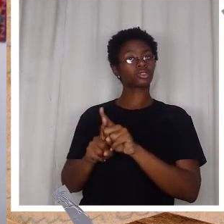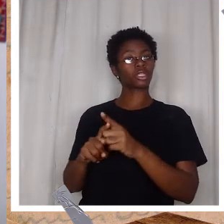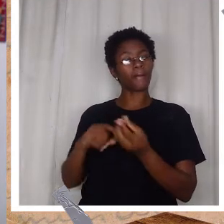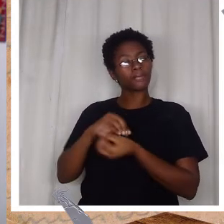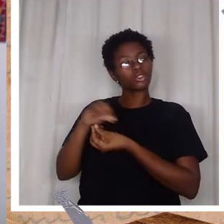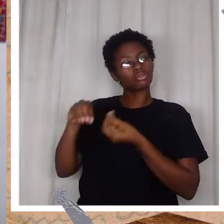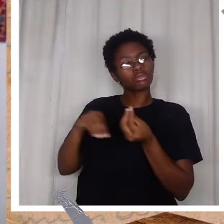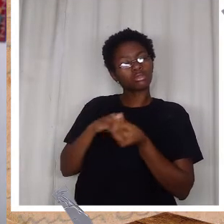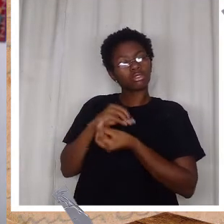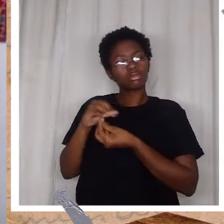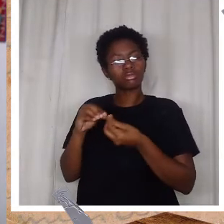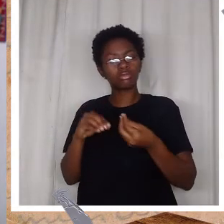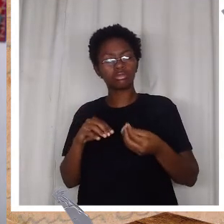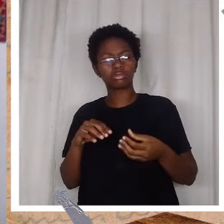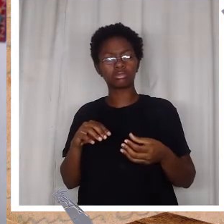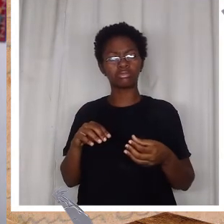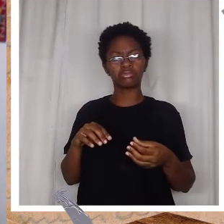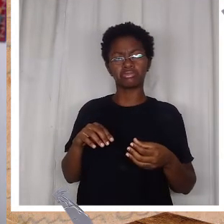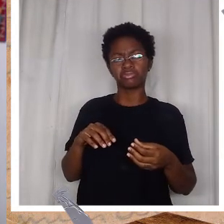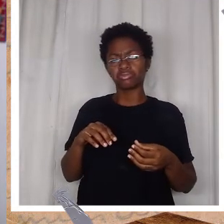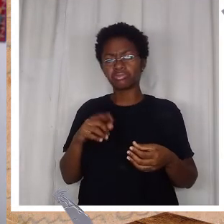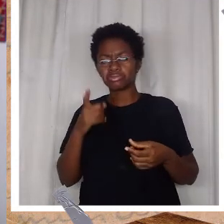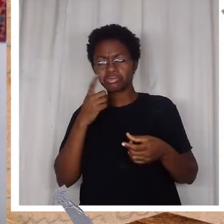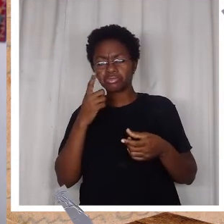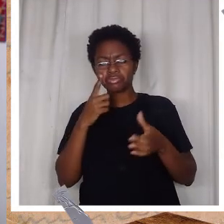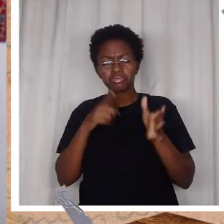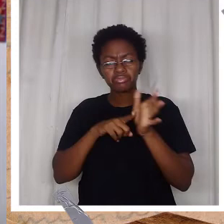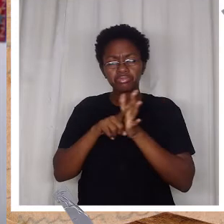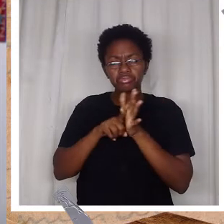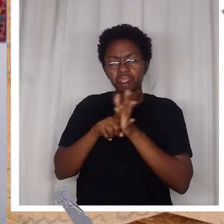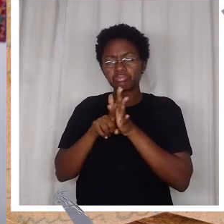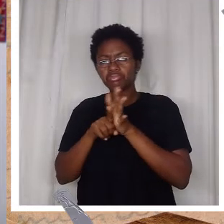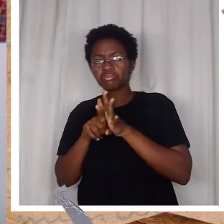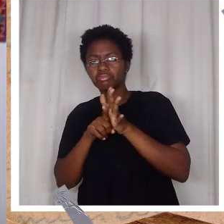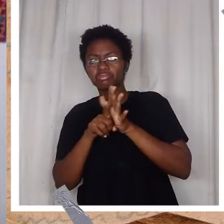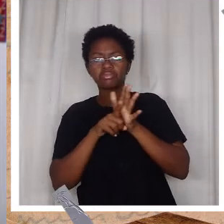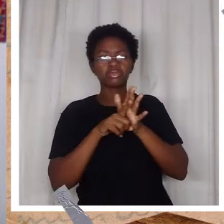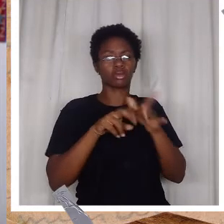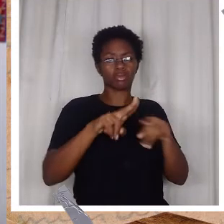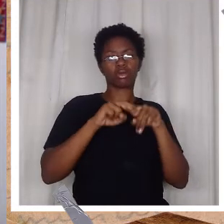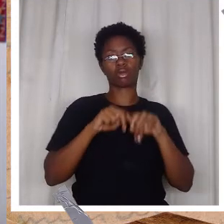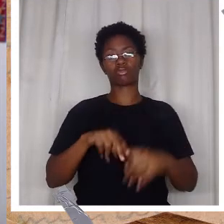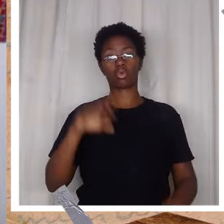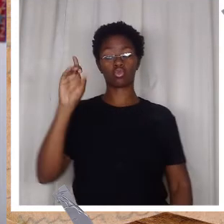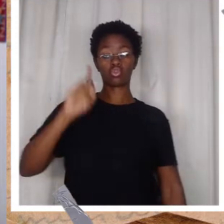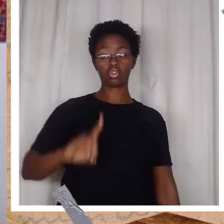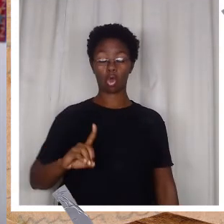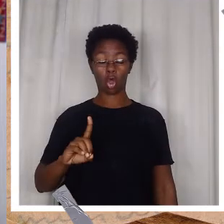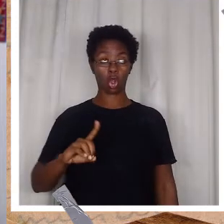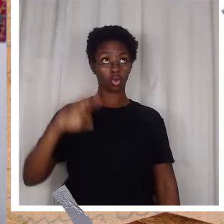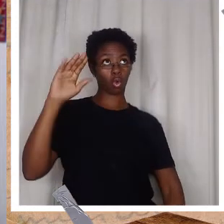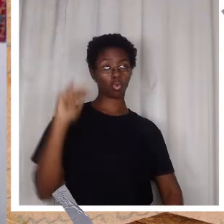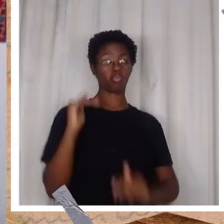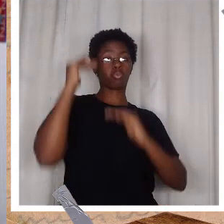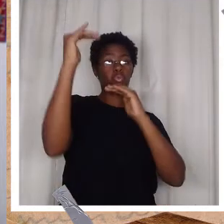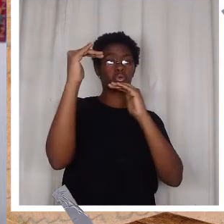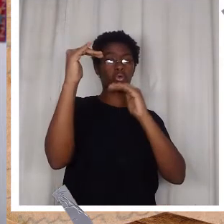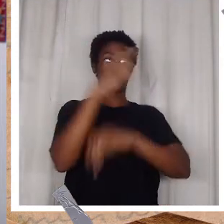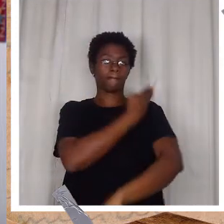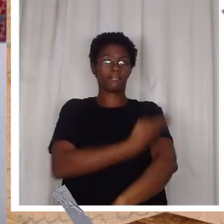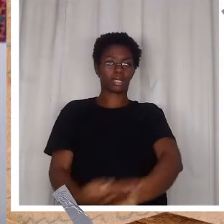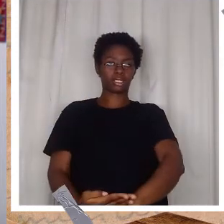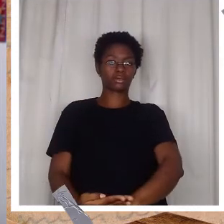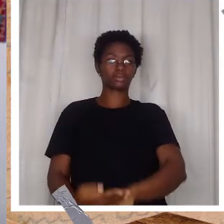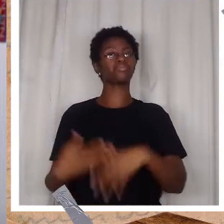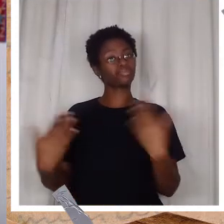pelo processo, muito regido nesse meio, né, pelo dono, pelo intelectual branco. Ela